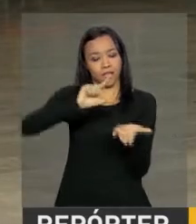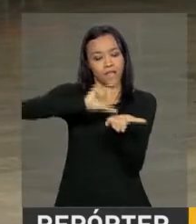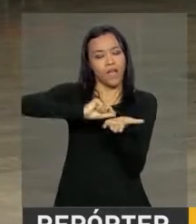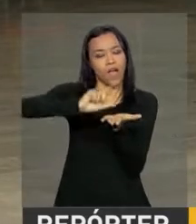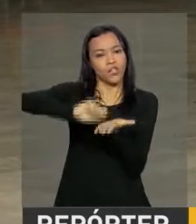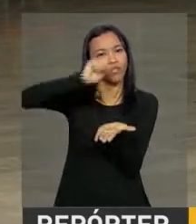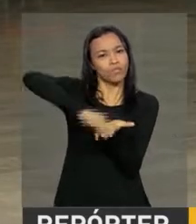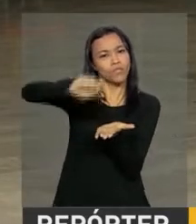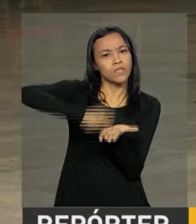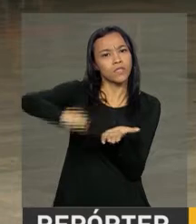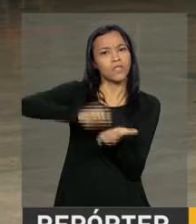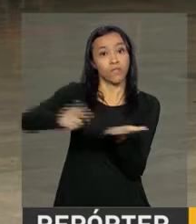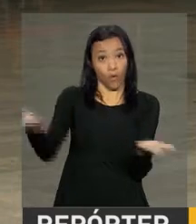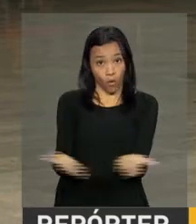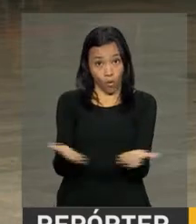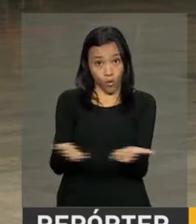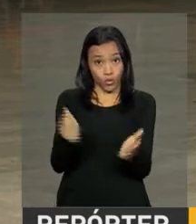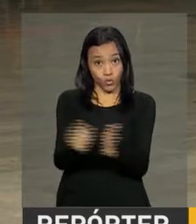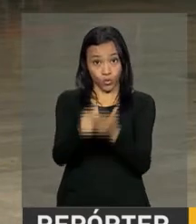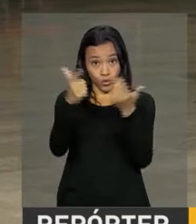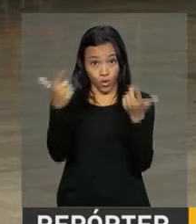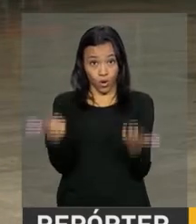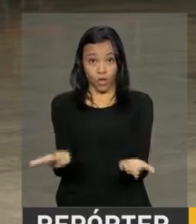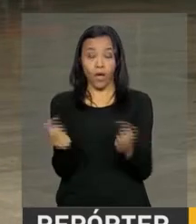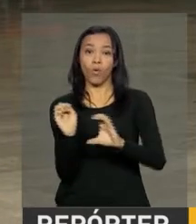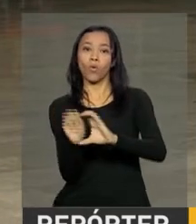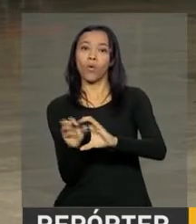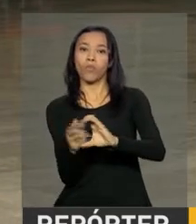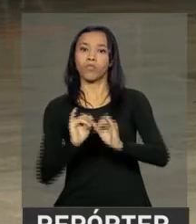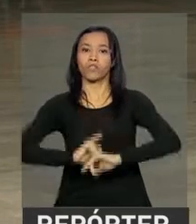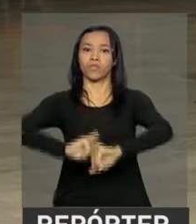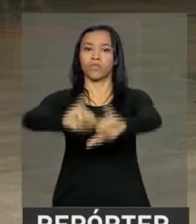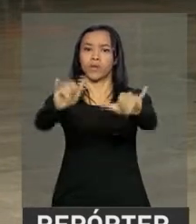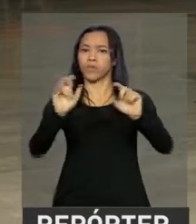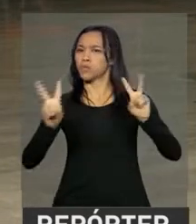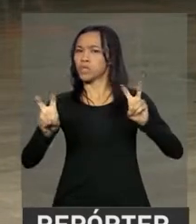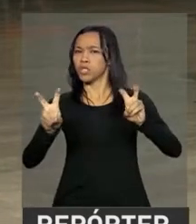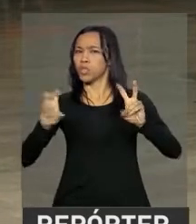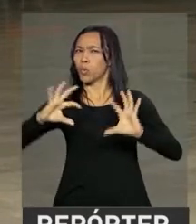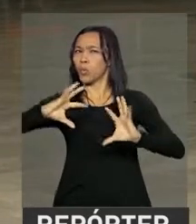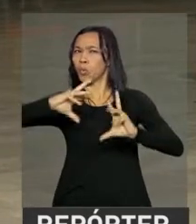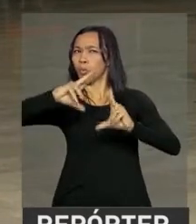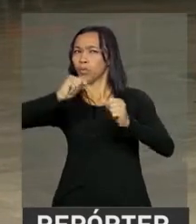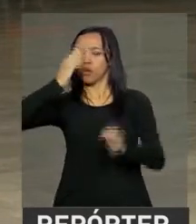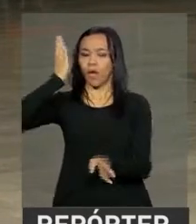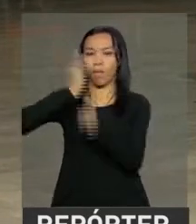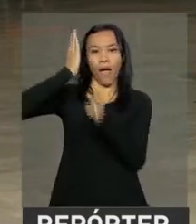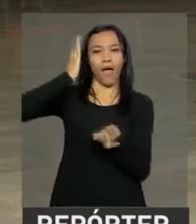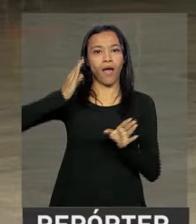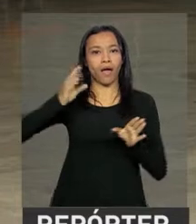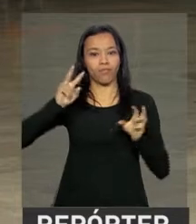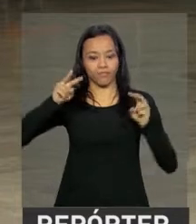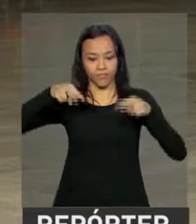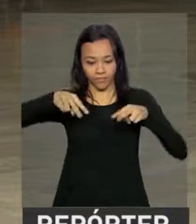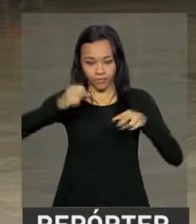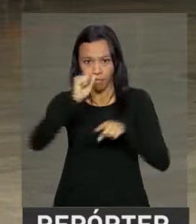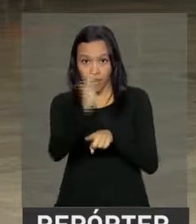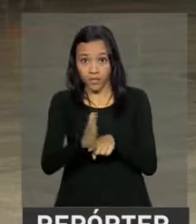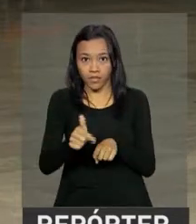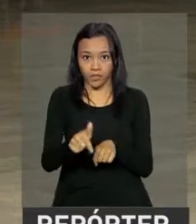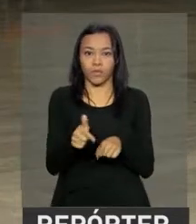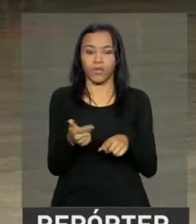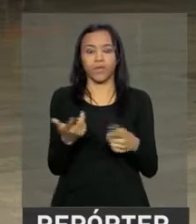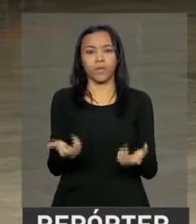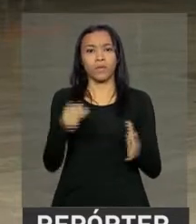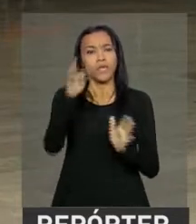publicado na edição de hoje do jornal O Globo com o título O Mundo Redescobriu o Brasil. No texto, Michel Temer afirma